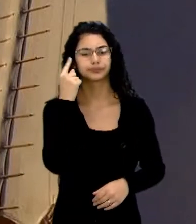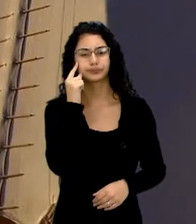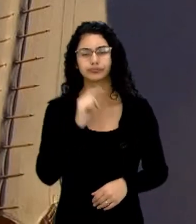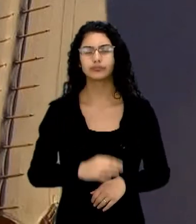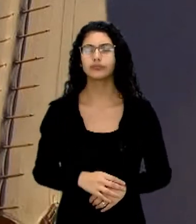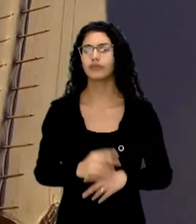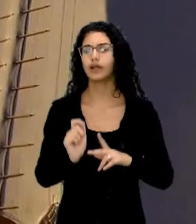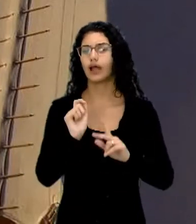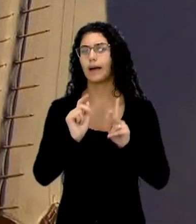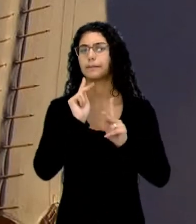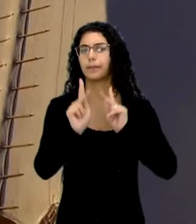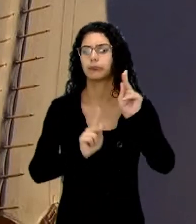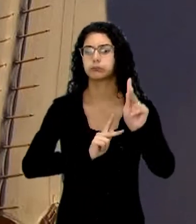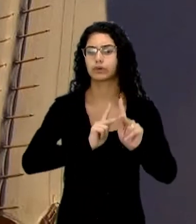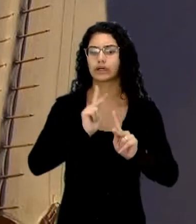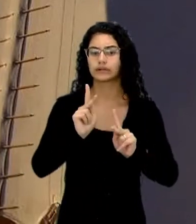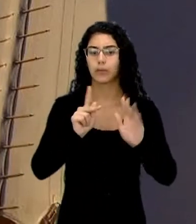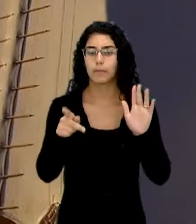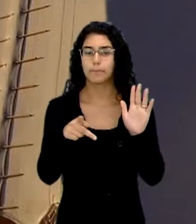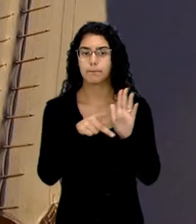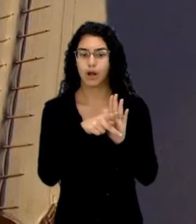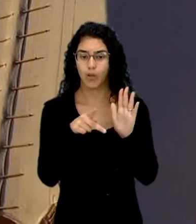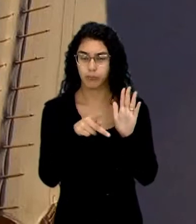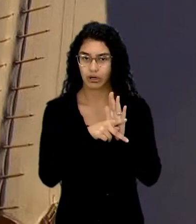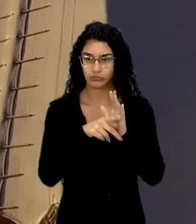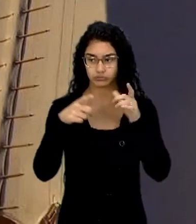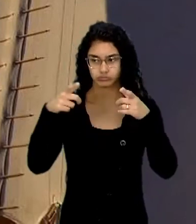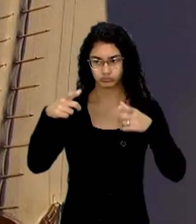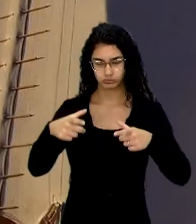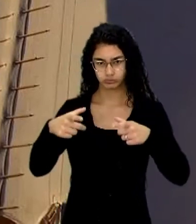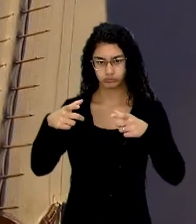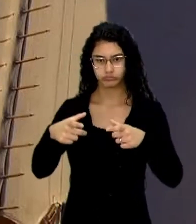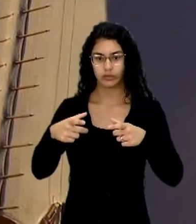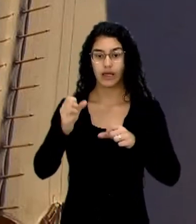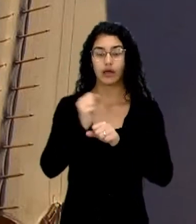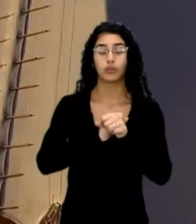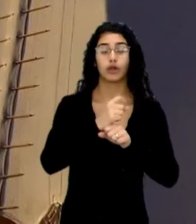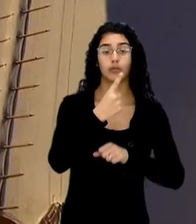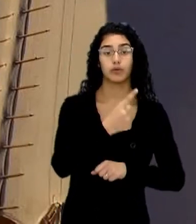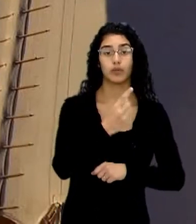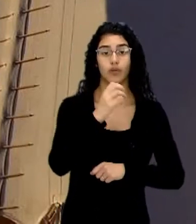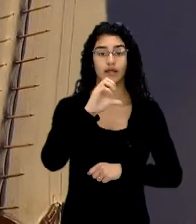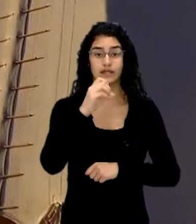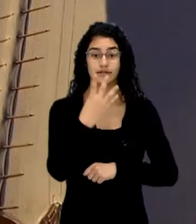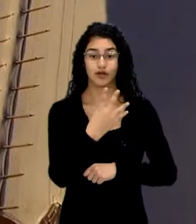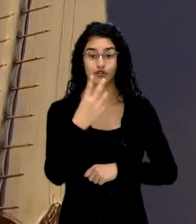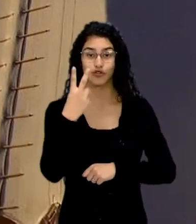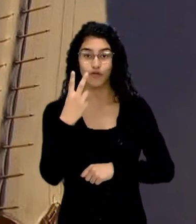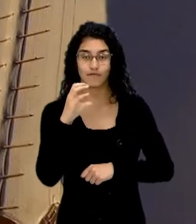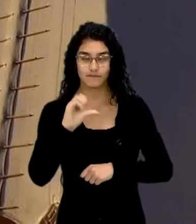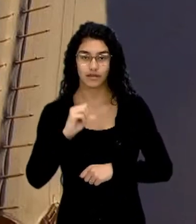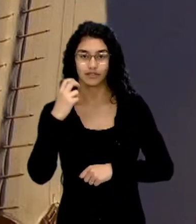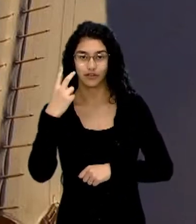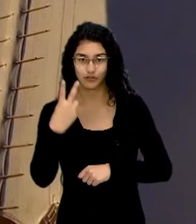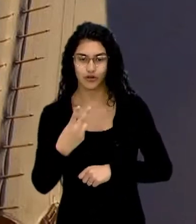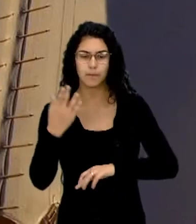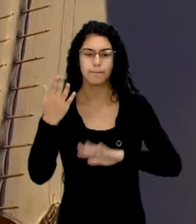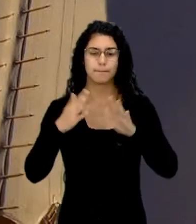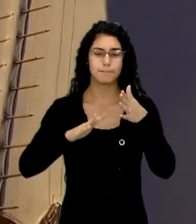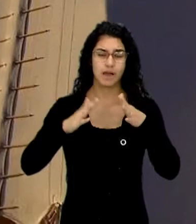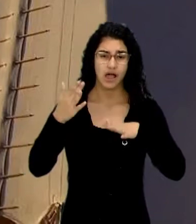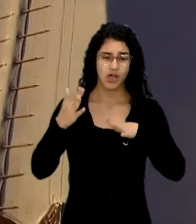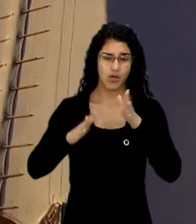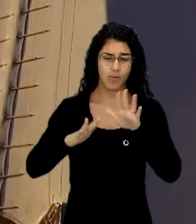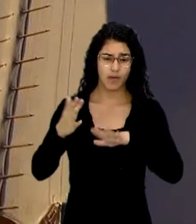a população nativa dessa região, em 1492, pegando aí mais ou menos